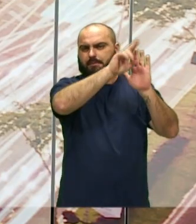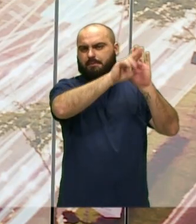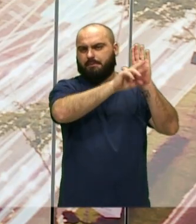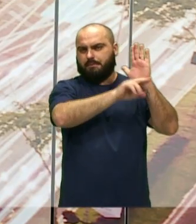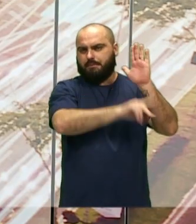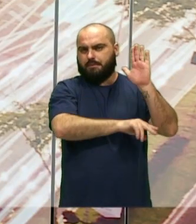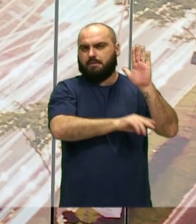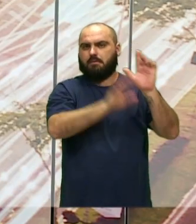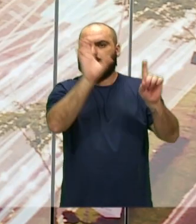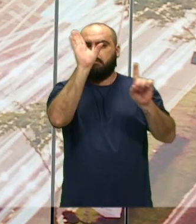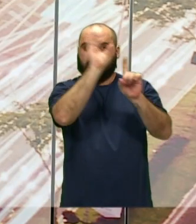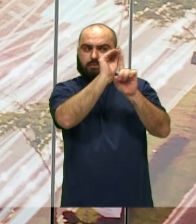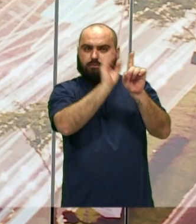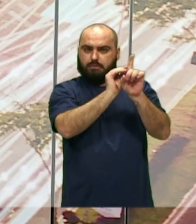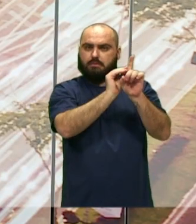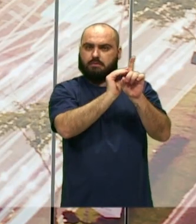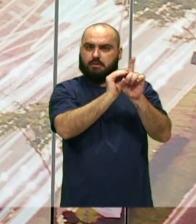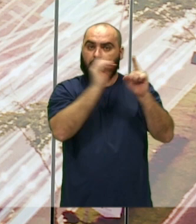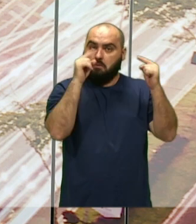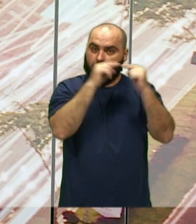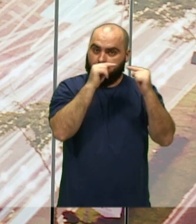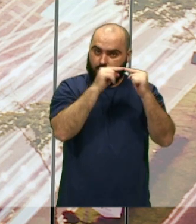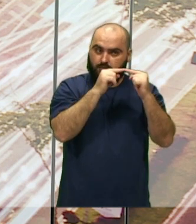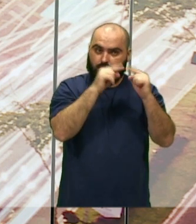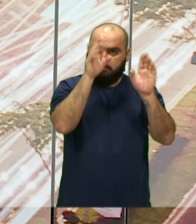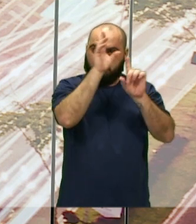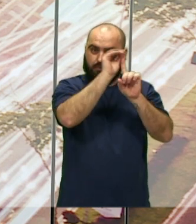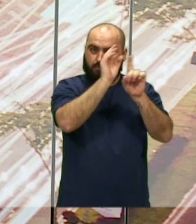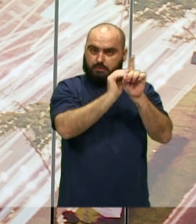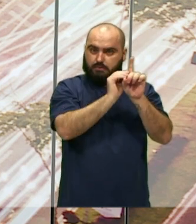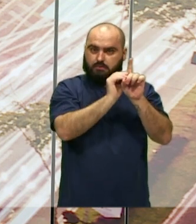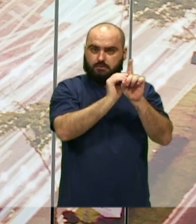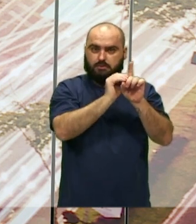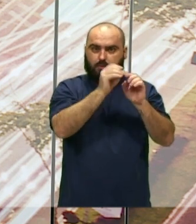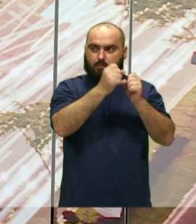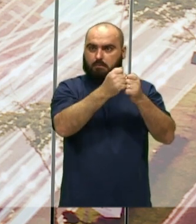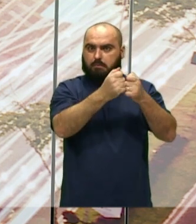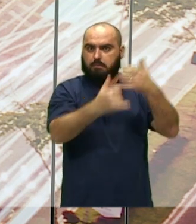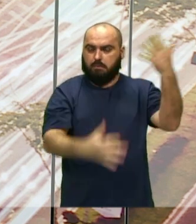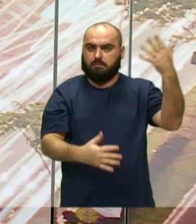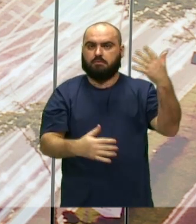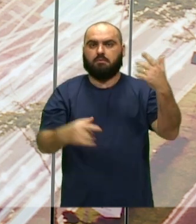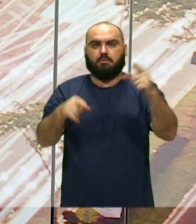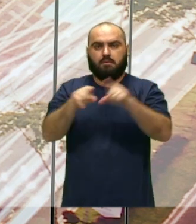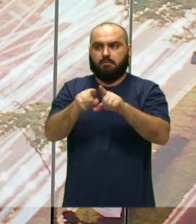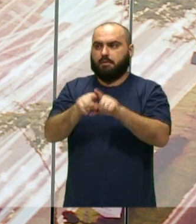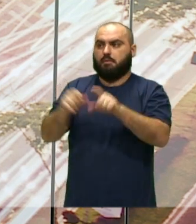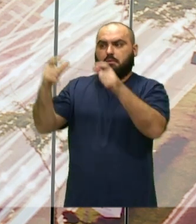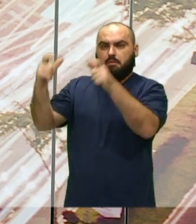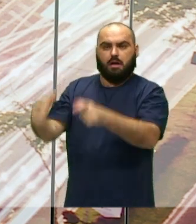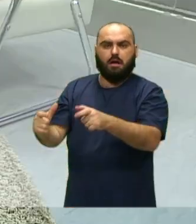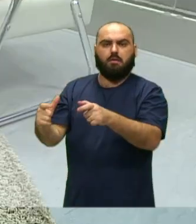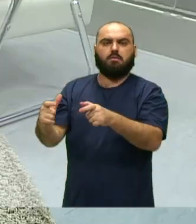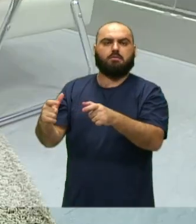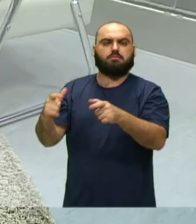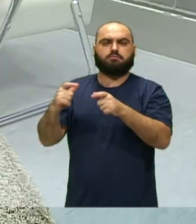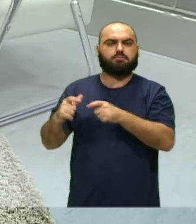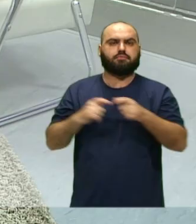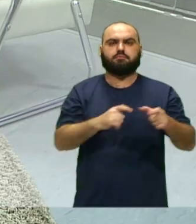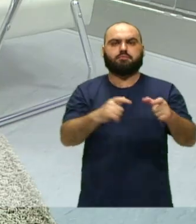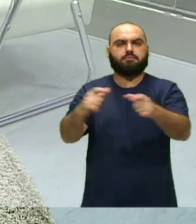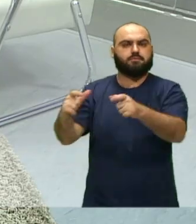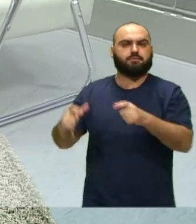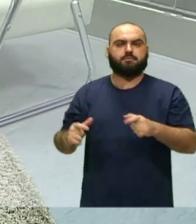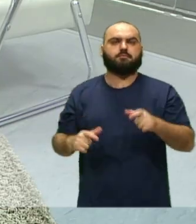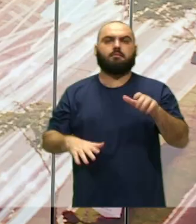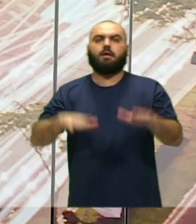configurar assédio sexual. E ali a lista é grande, até as circunstâncias, os locais, como que funciona tudo isso. E